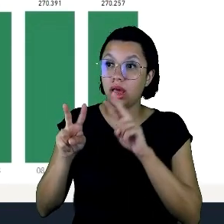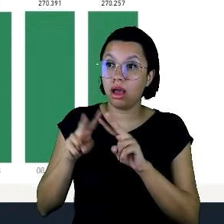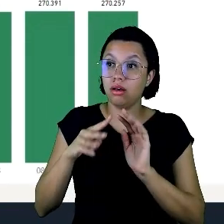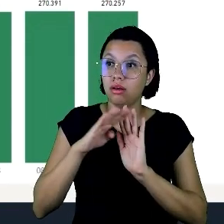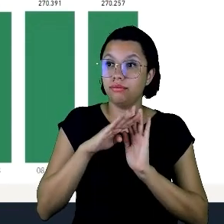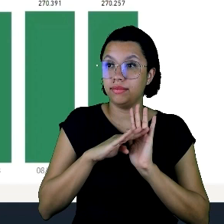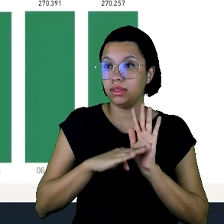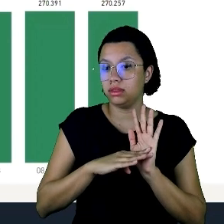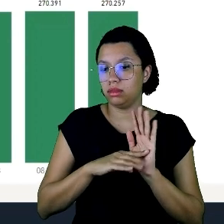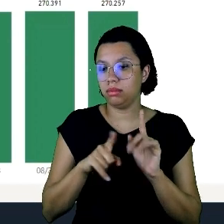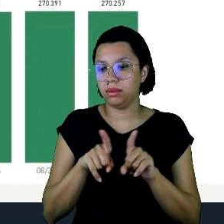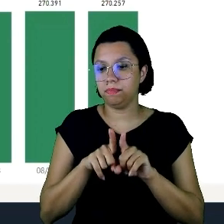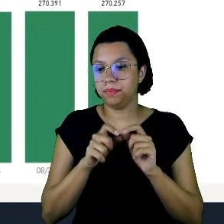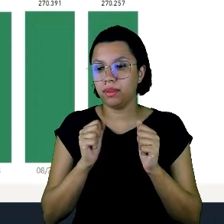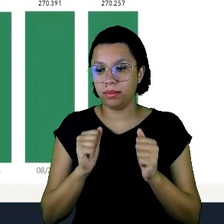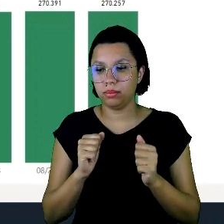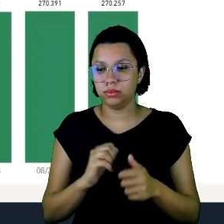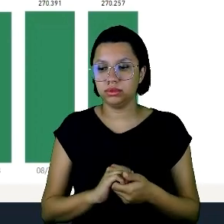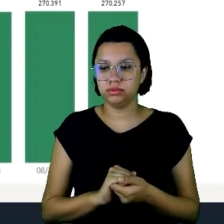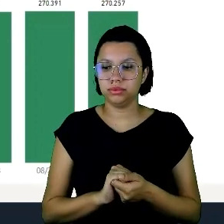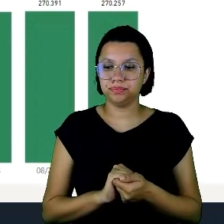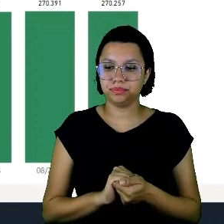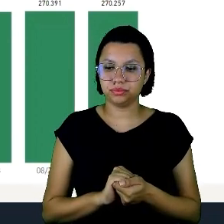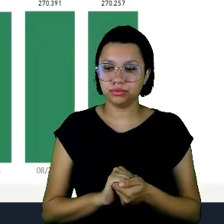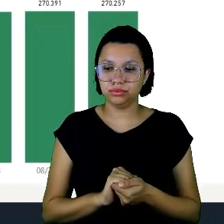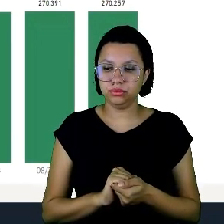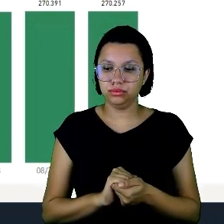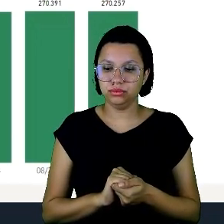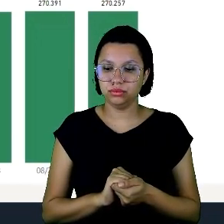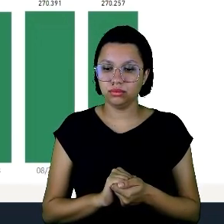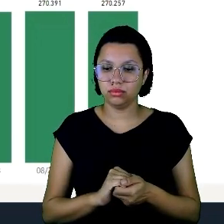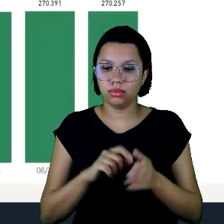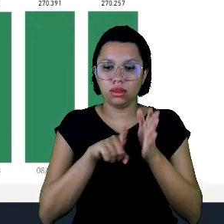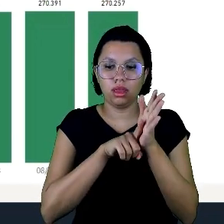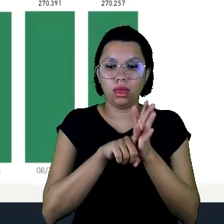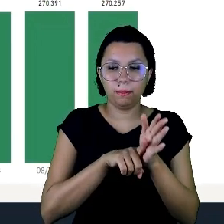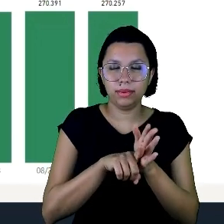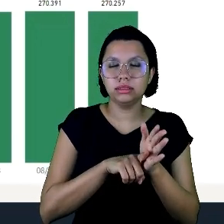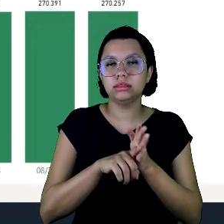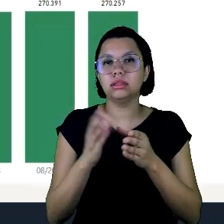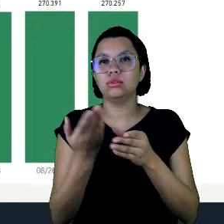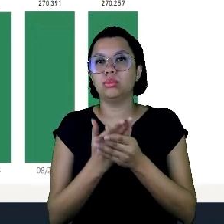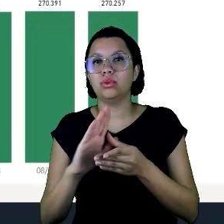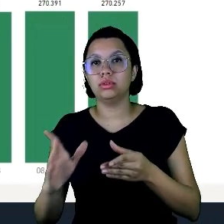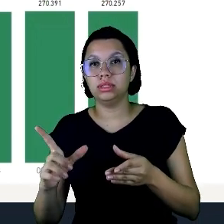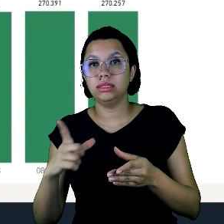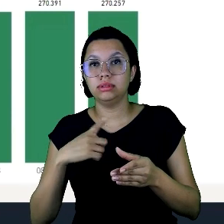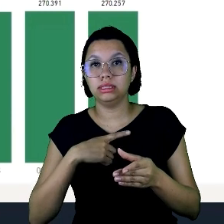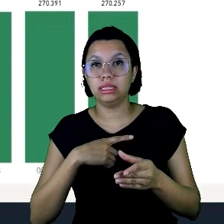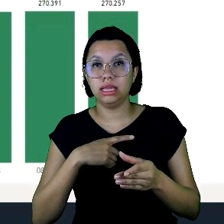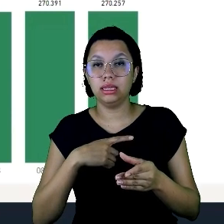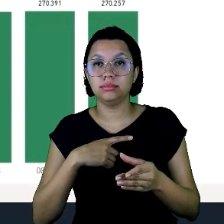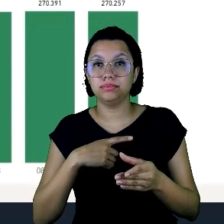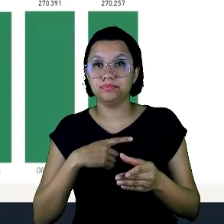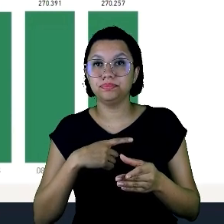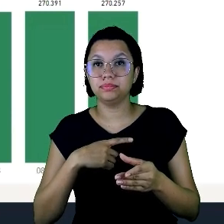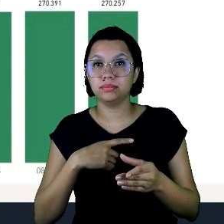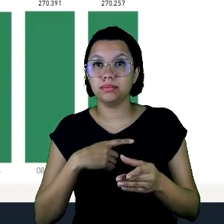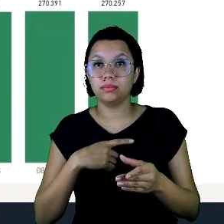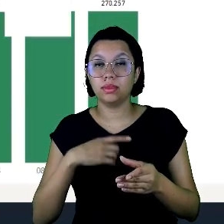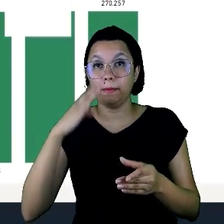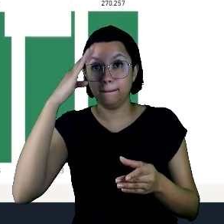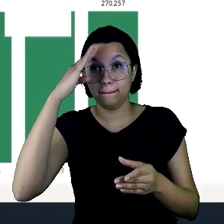rever essa tabela. Também é possível consultar os processos que têm marcação de